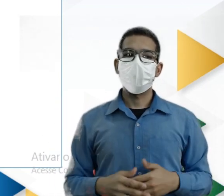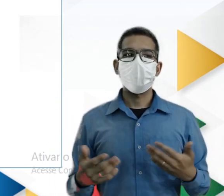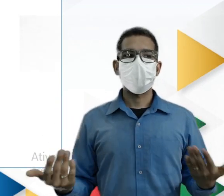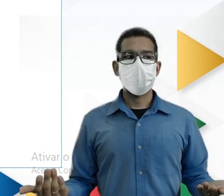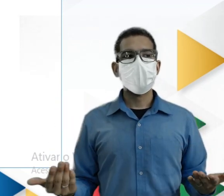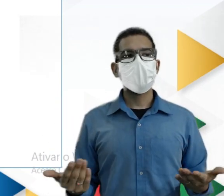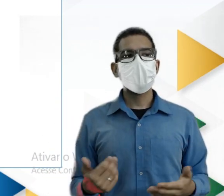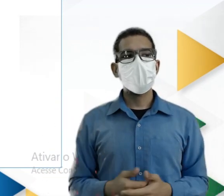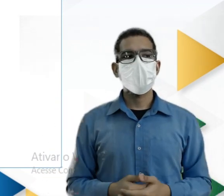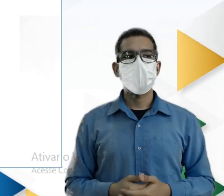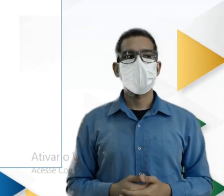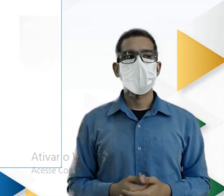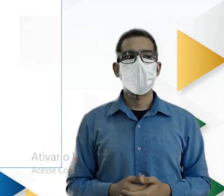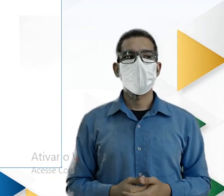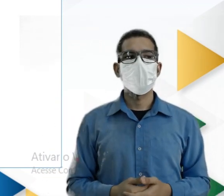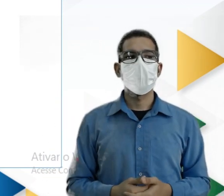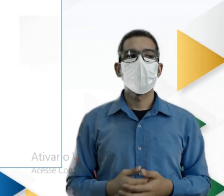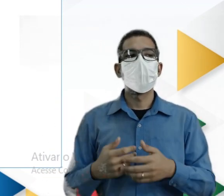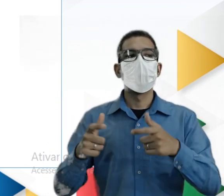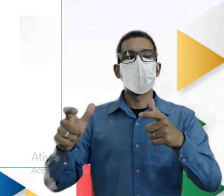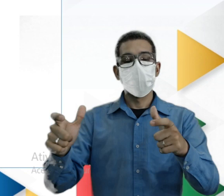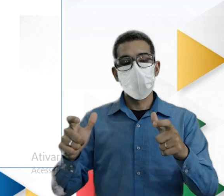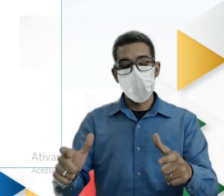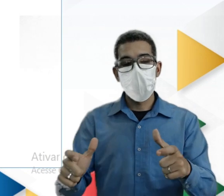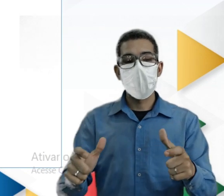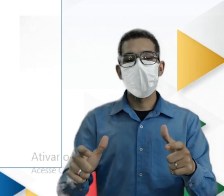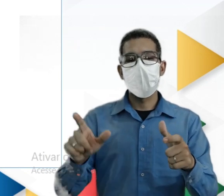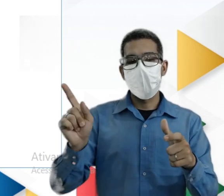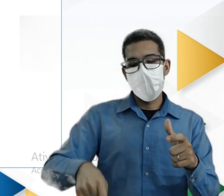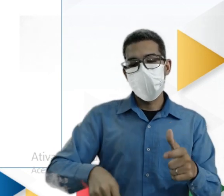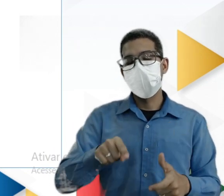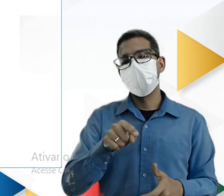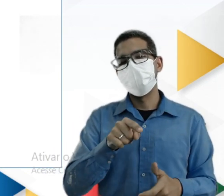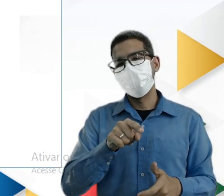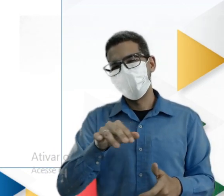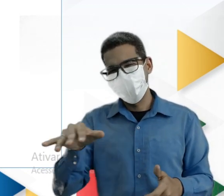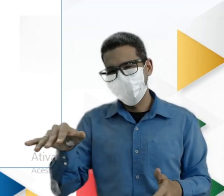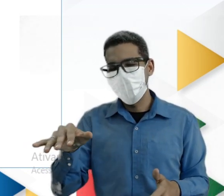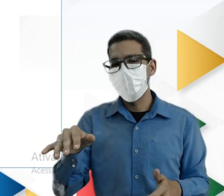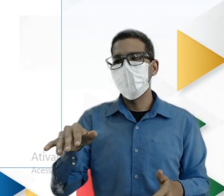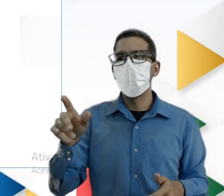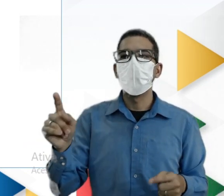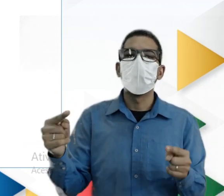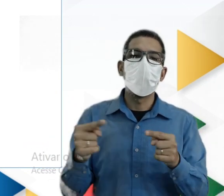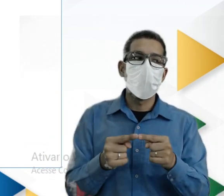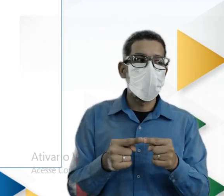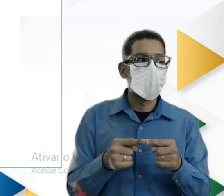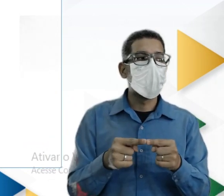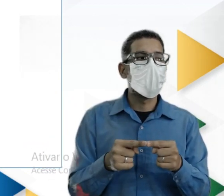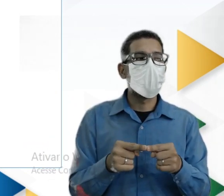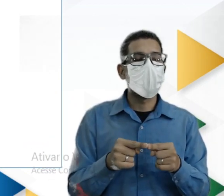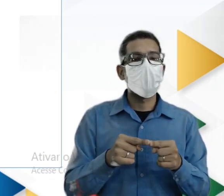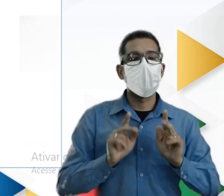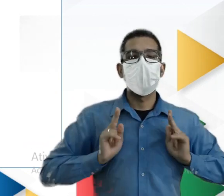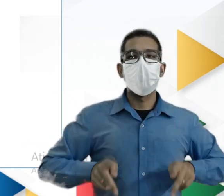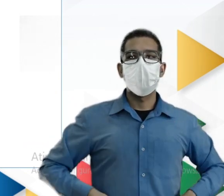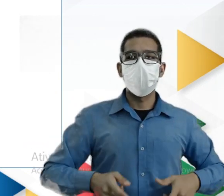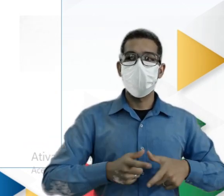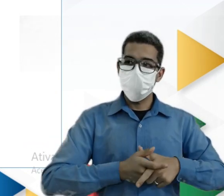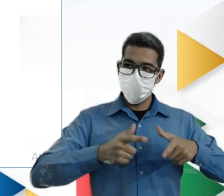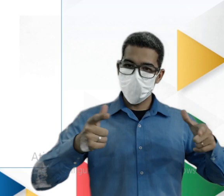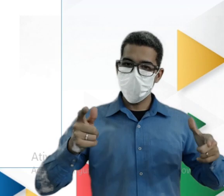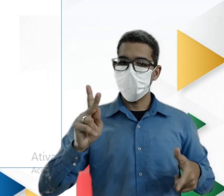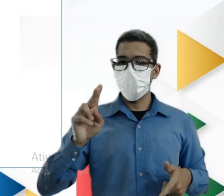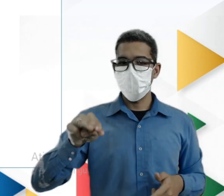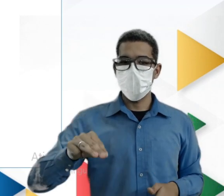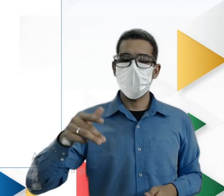fim, quando um lugar é pontinho, significa que é uma grande quantidade de habitantes por